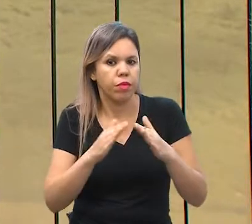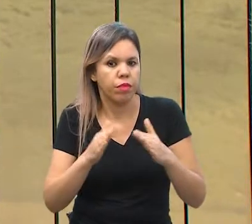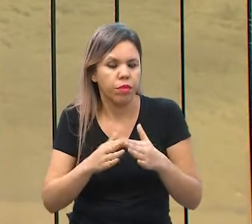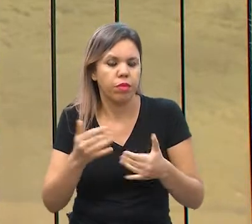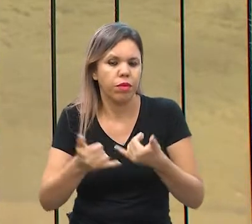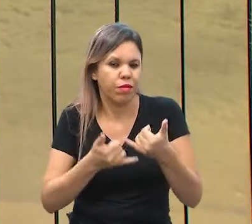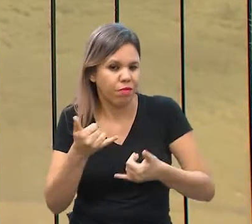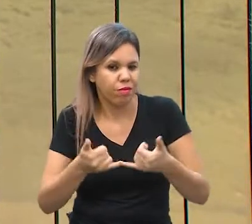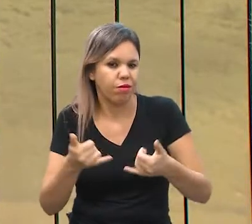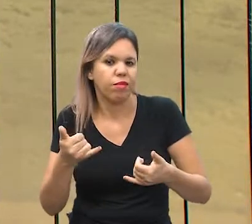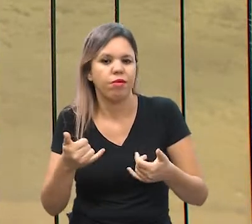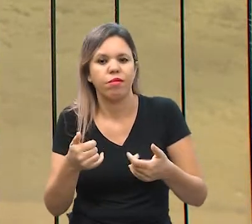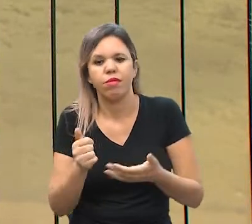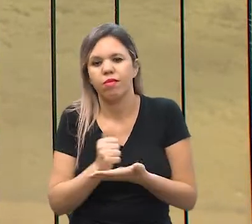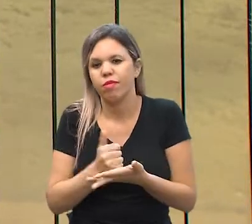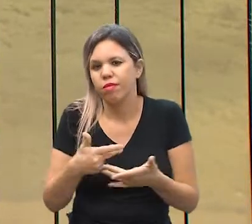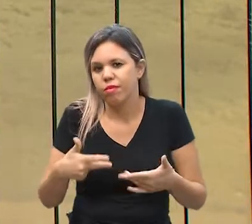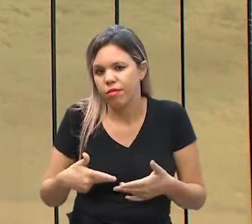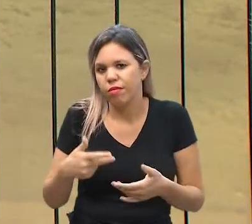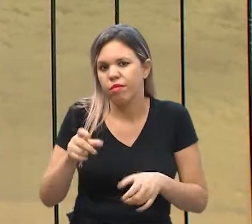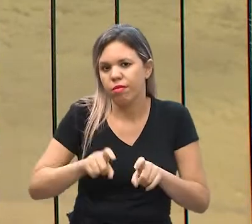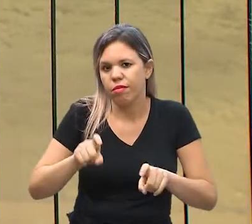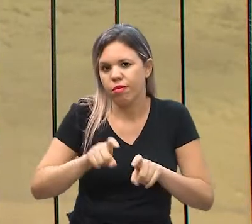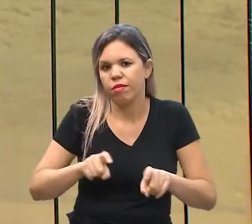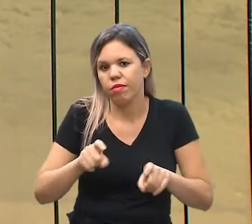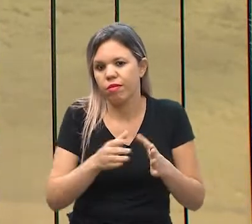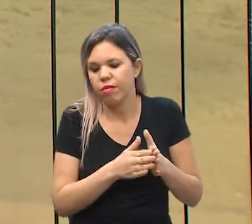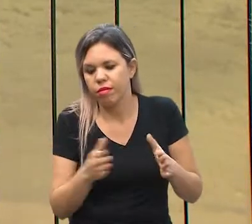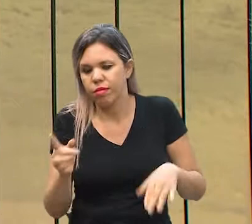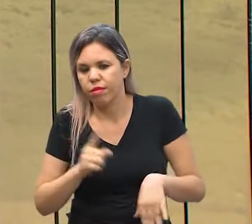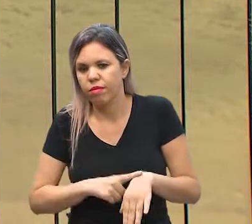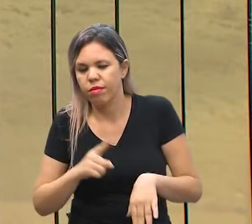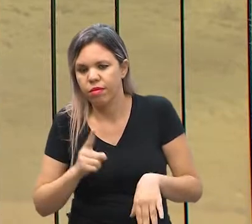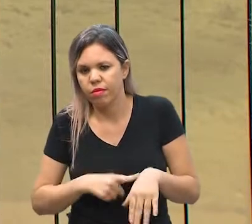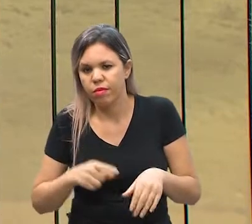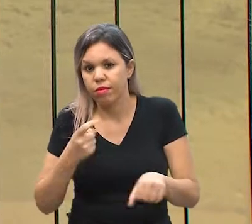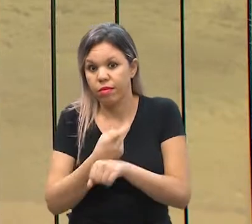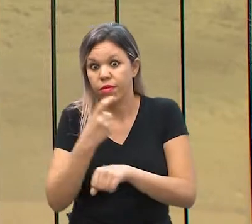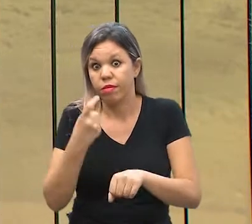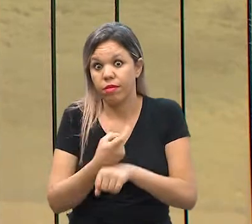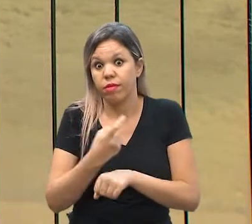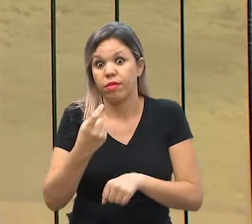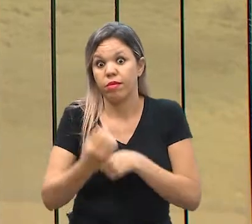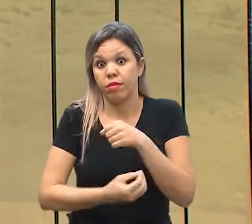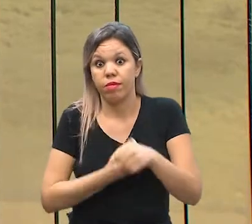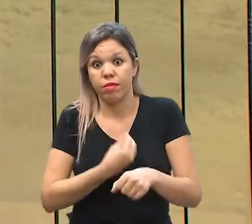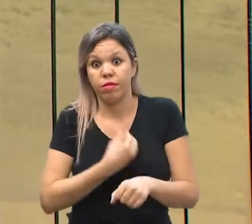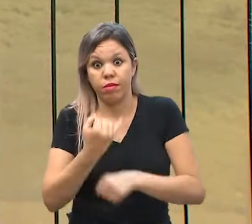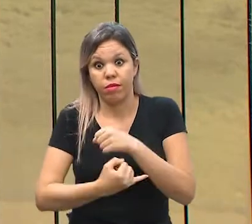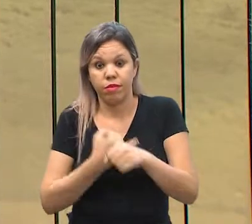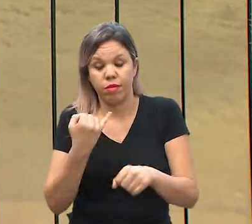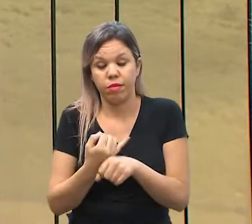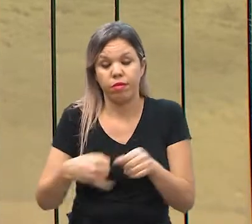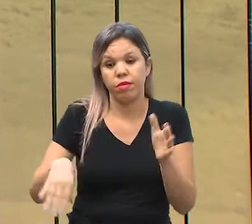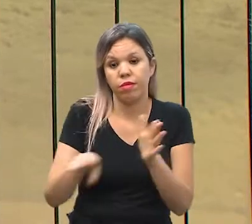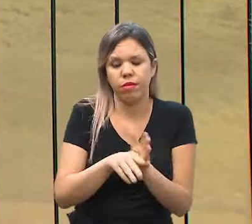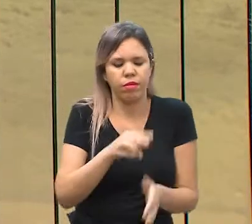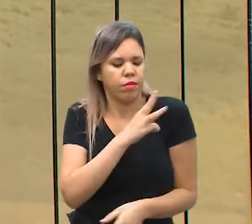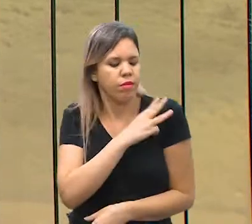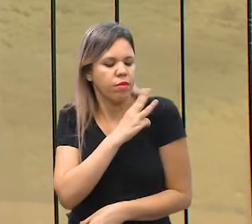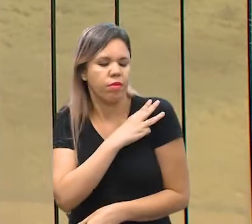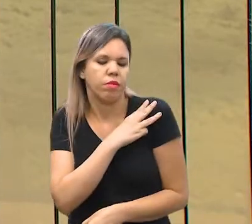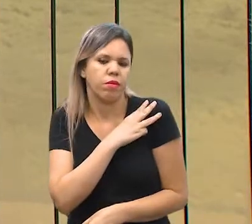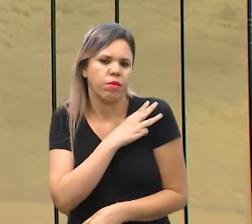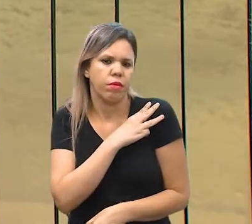no computador, tal, ali o tempo todo descobri nesse mundo virtual. Até que chegou no ensino